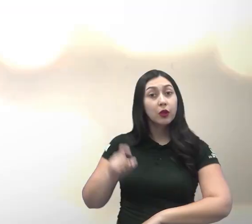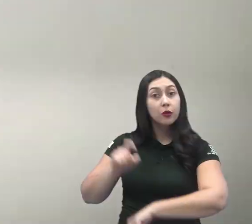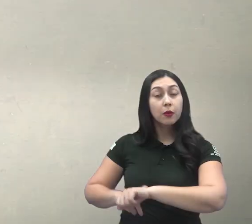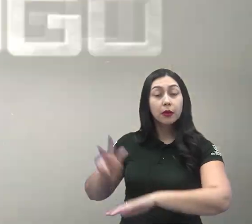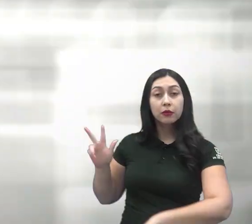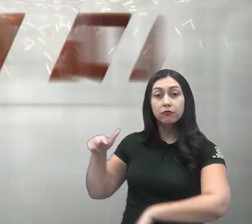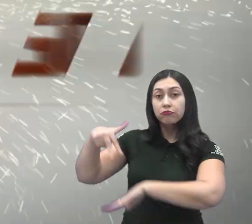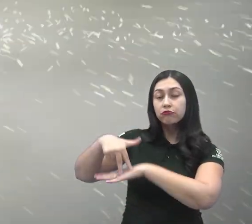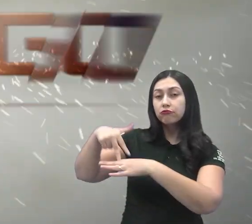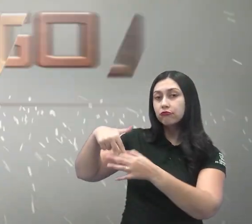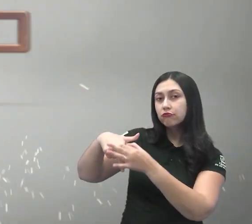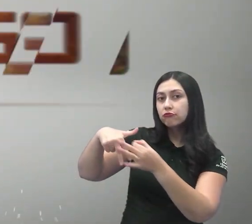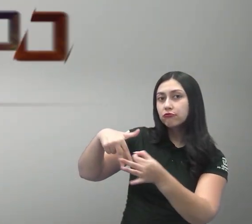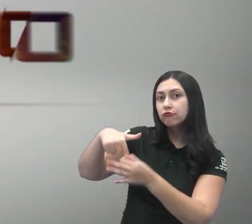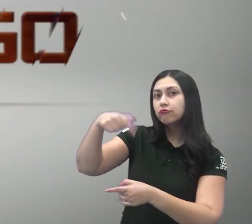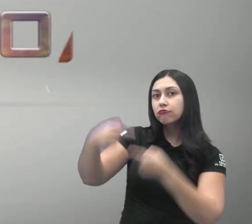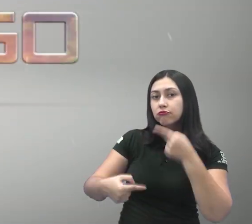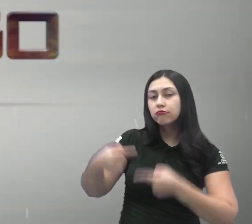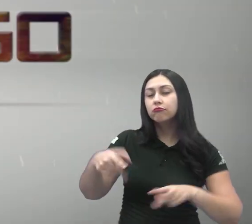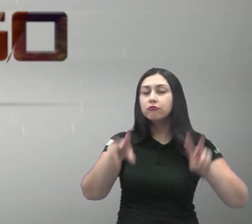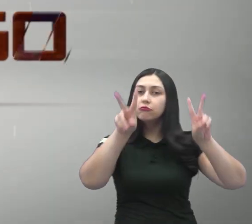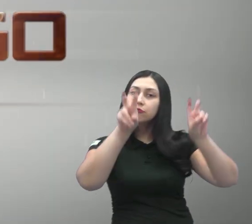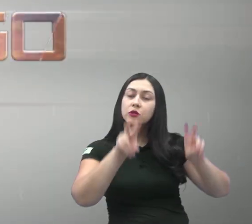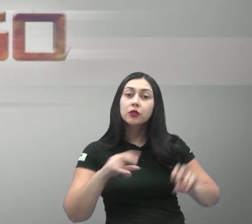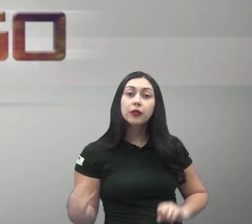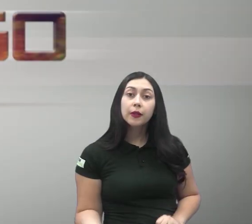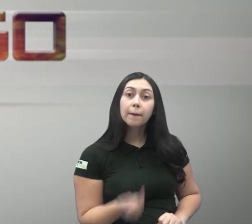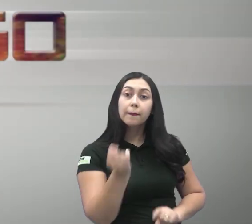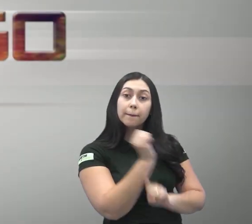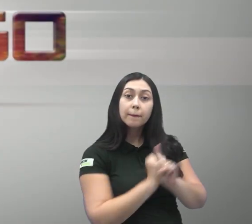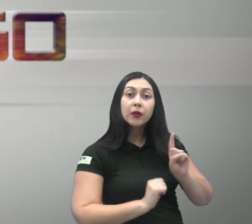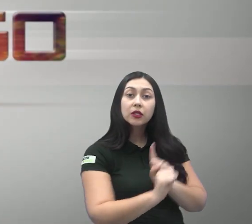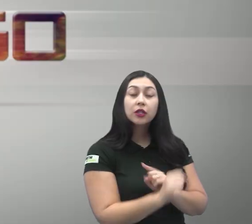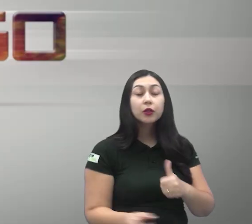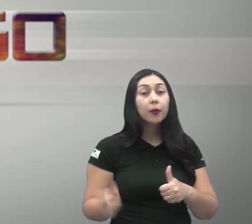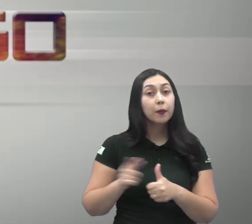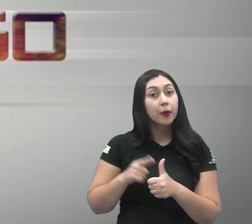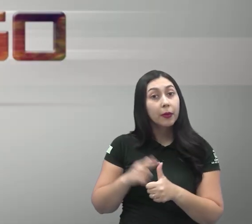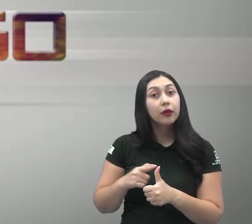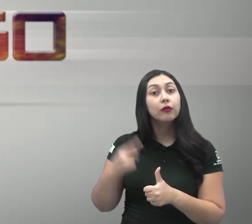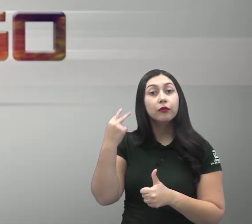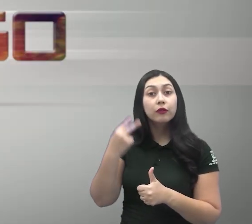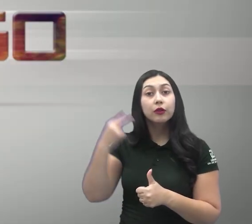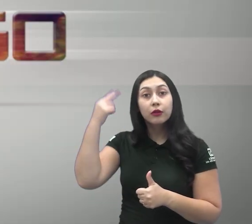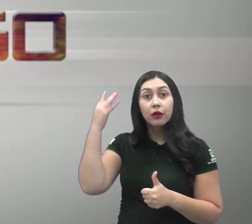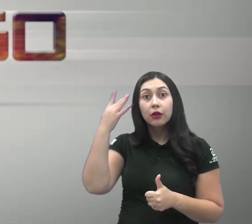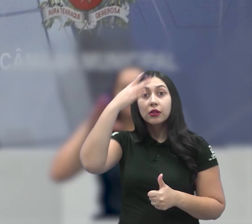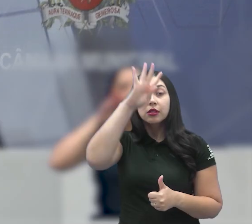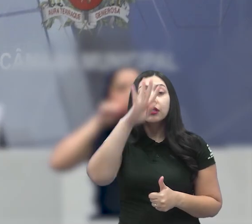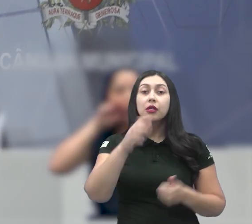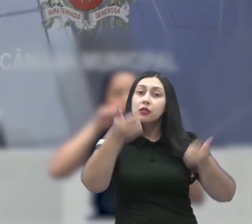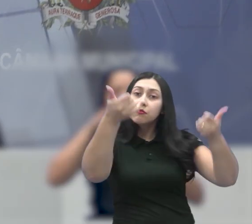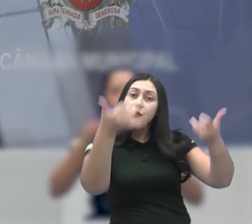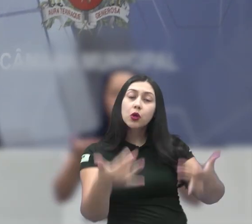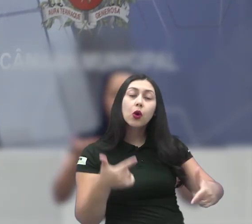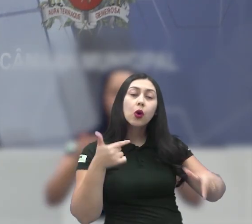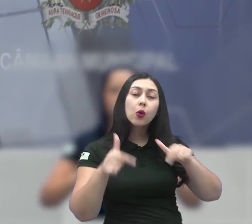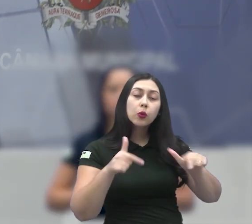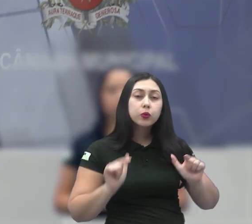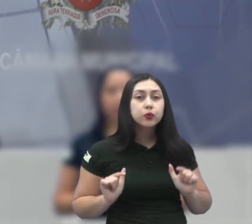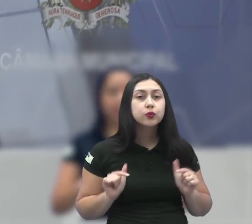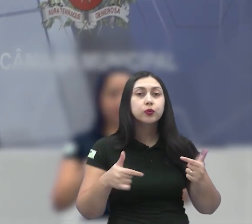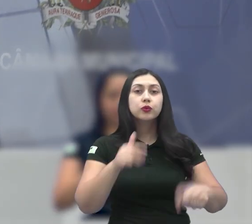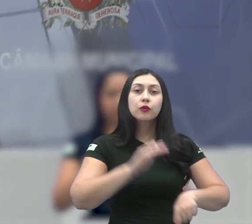Putim. Já durante o Pinga-Fogo, período em que os parlamentares vão à tribuna debater assuntos de interesse público, o primeiro orador,